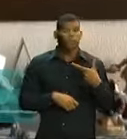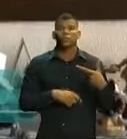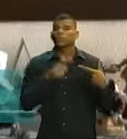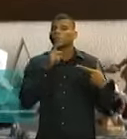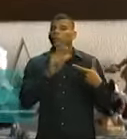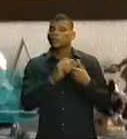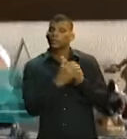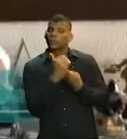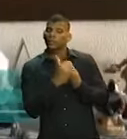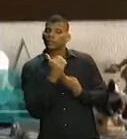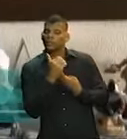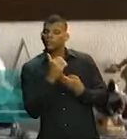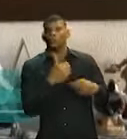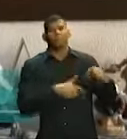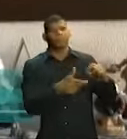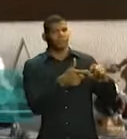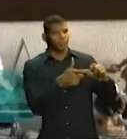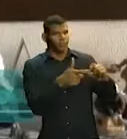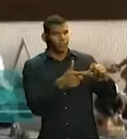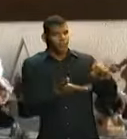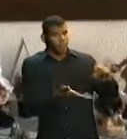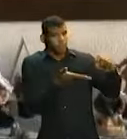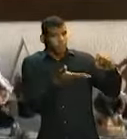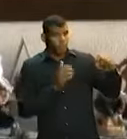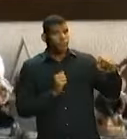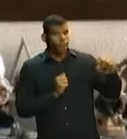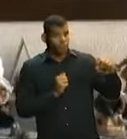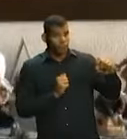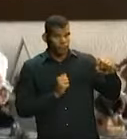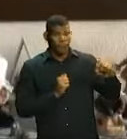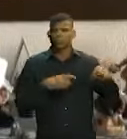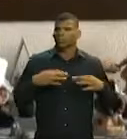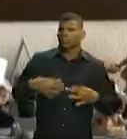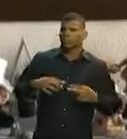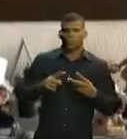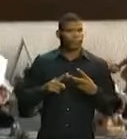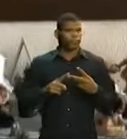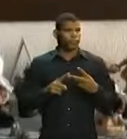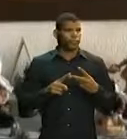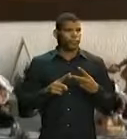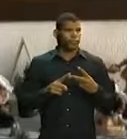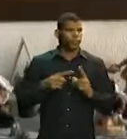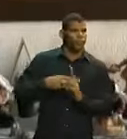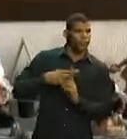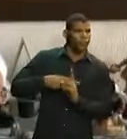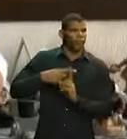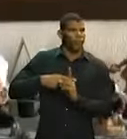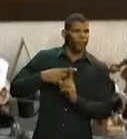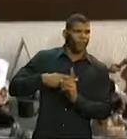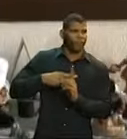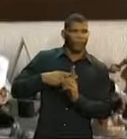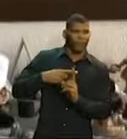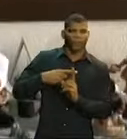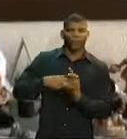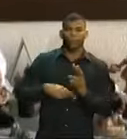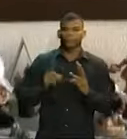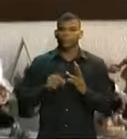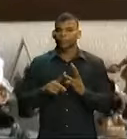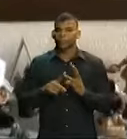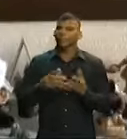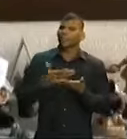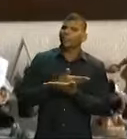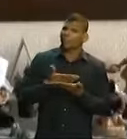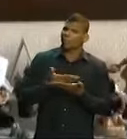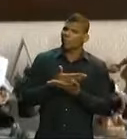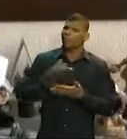médicos. Para aliviar os sintomas da dor e da febre, existem os medicamentos que o farmacêutico na farmácia